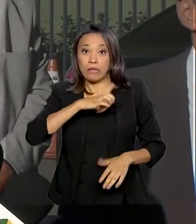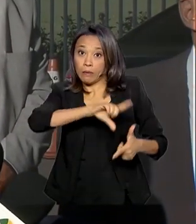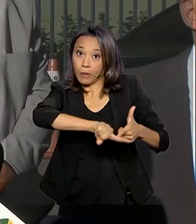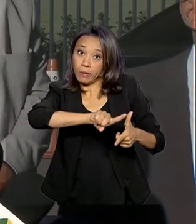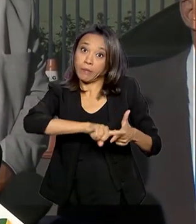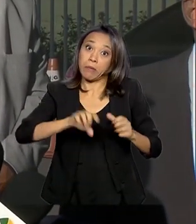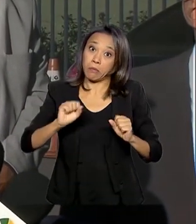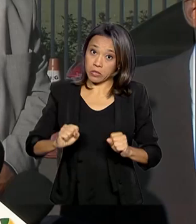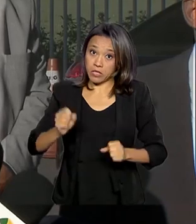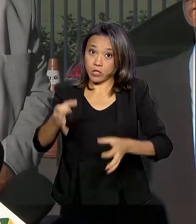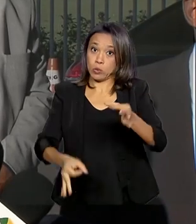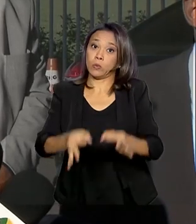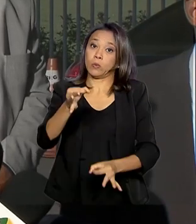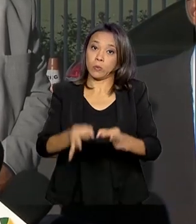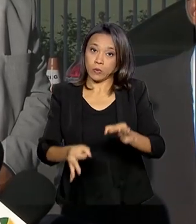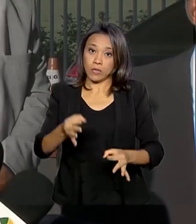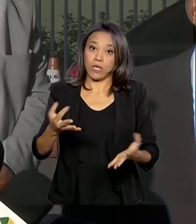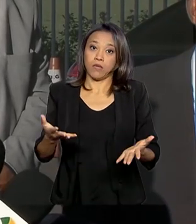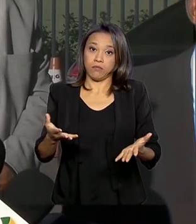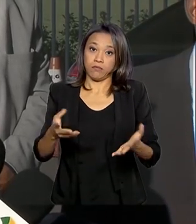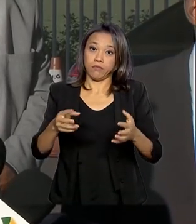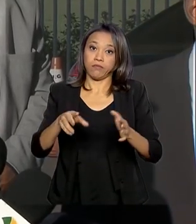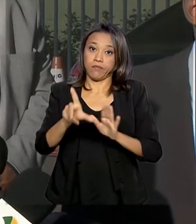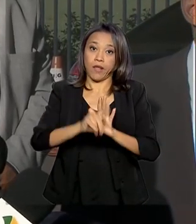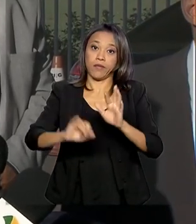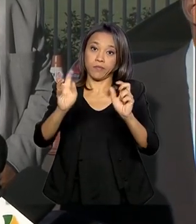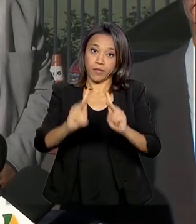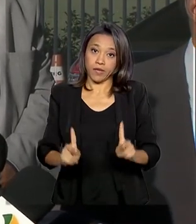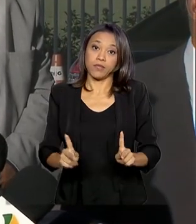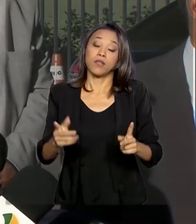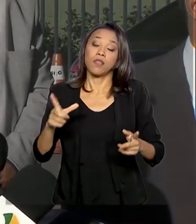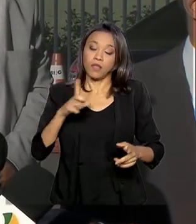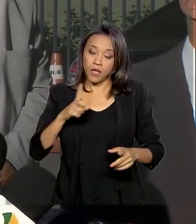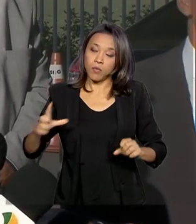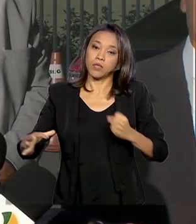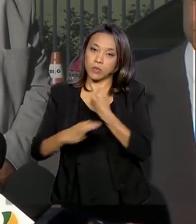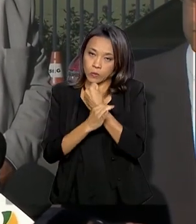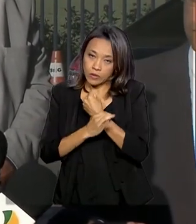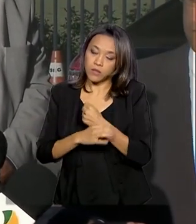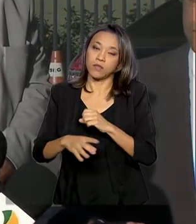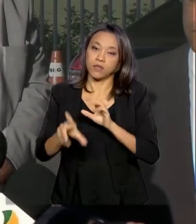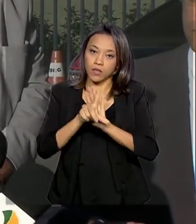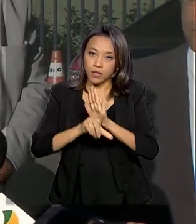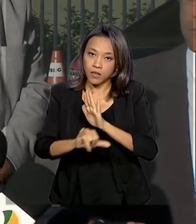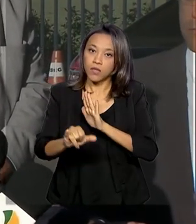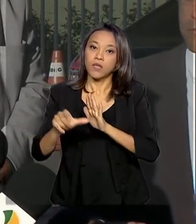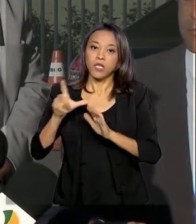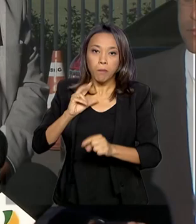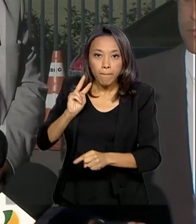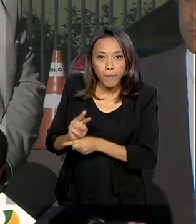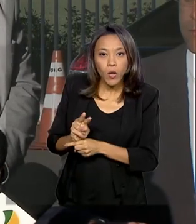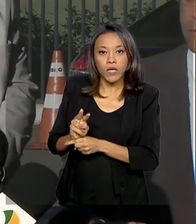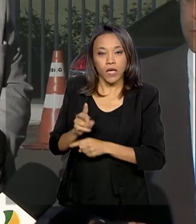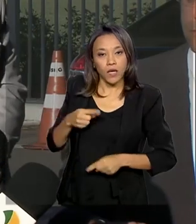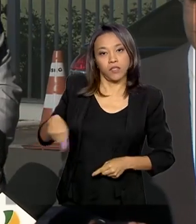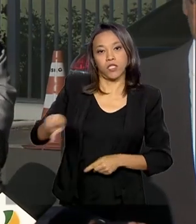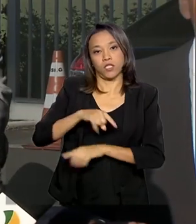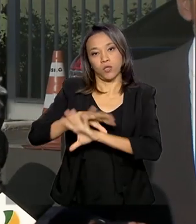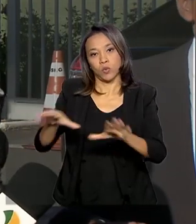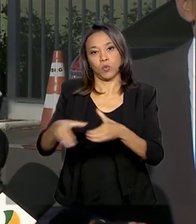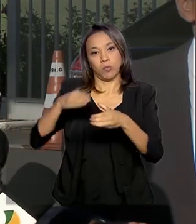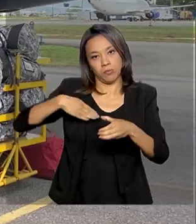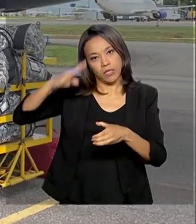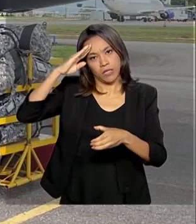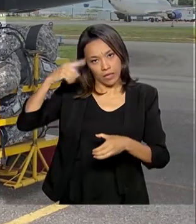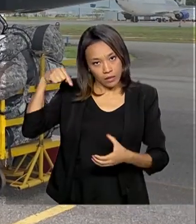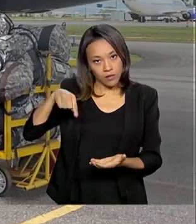julgados com lei de paz. Então, nós temos que dar garantia jurídica, retaguarda jurídica a esses militares das Forças Armadas que nessa